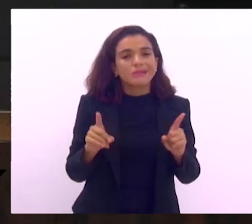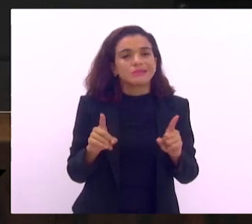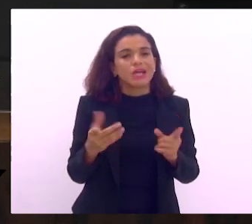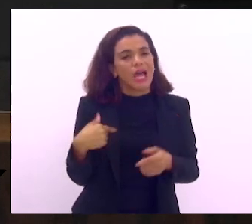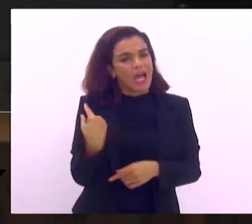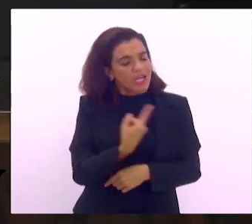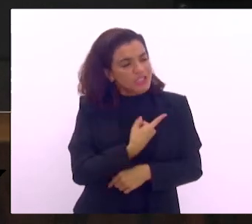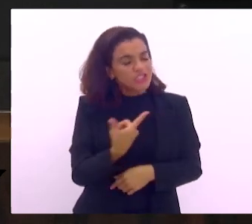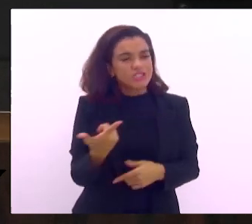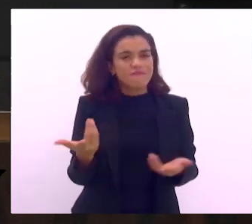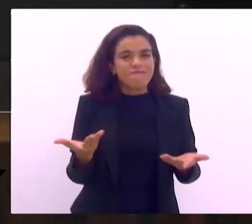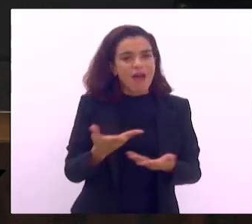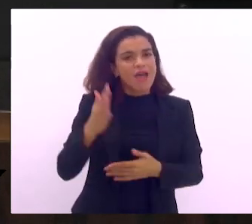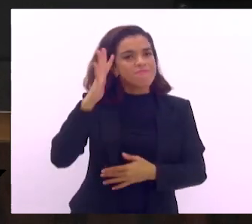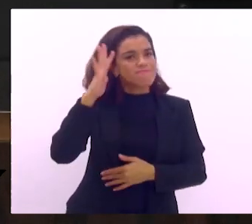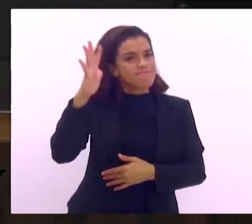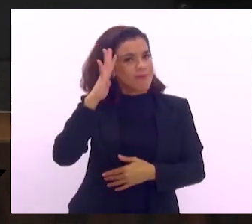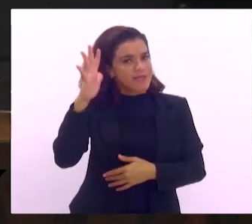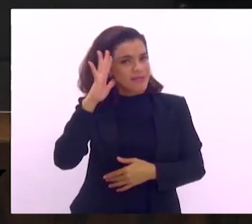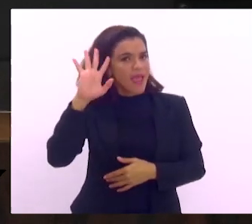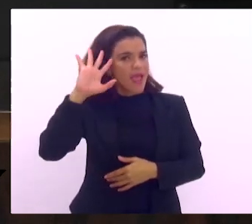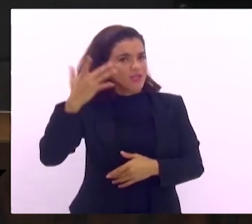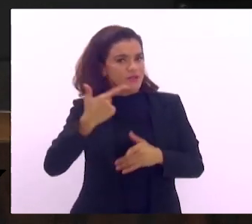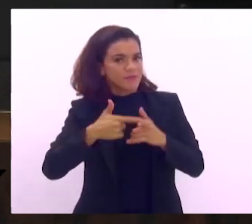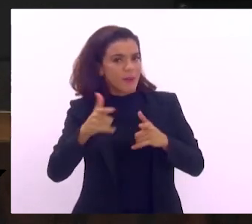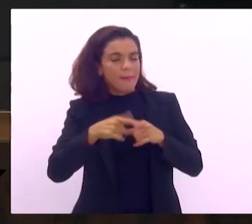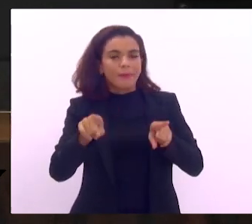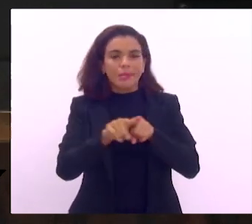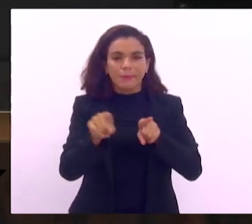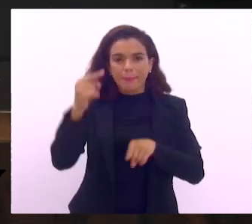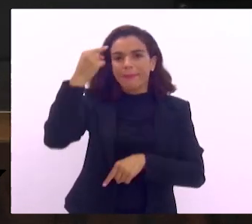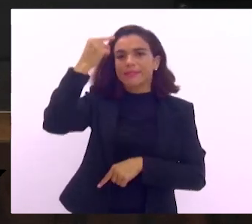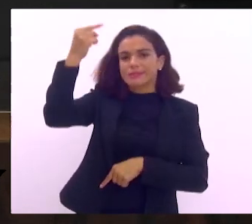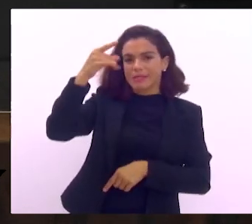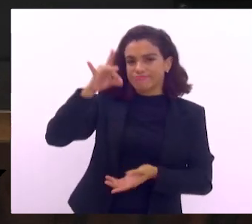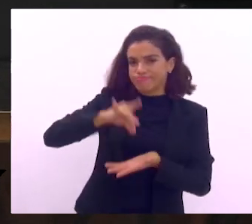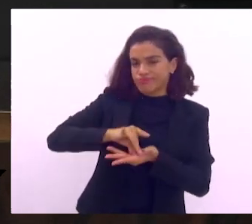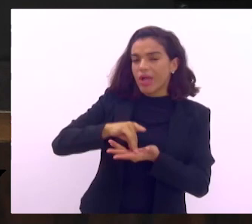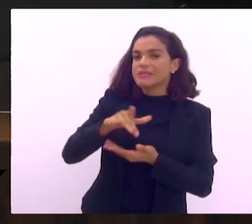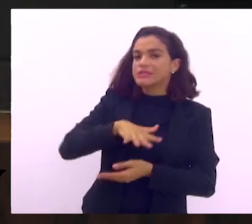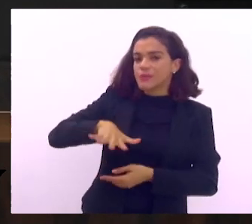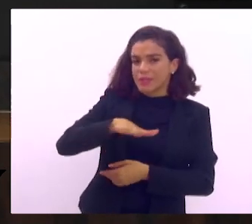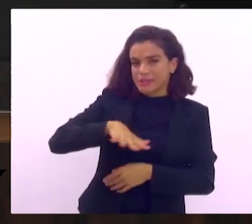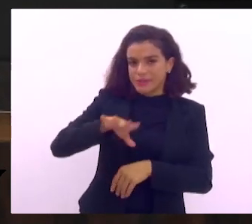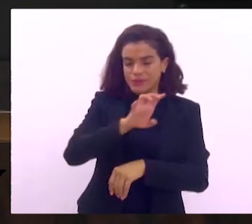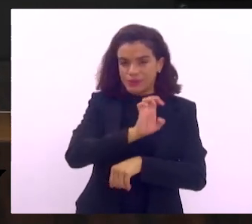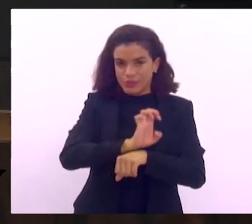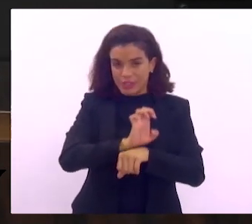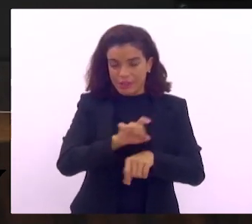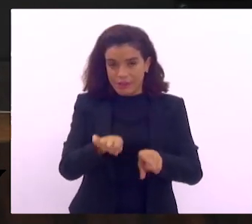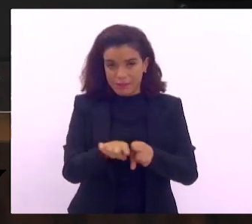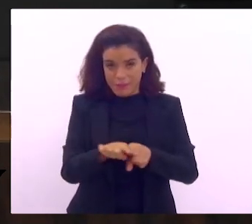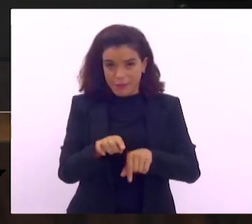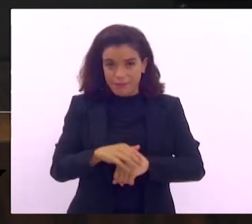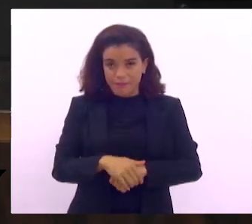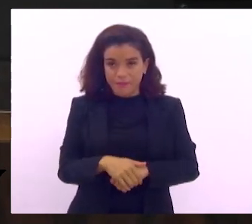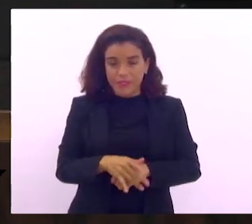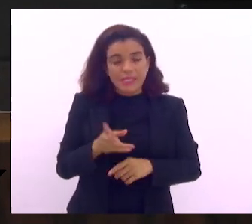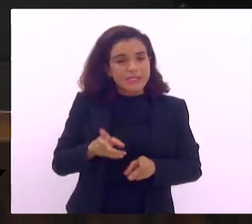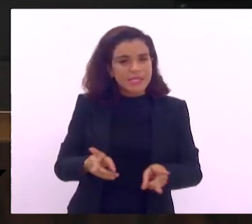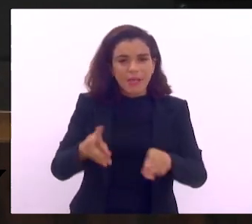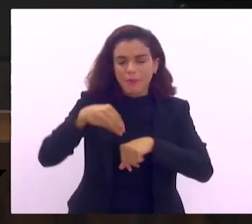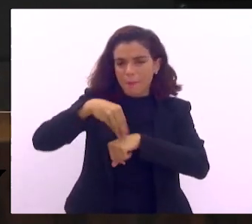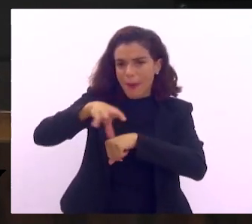solo firme, pisar na realidade. A gente só vai conseguir isso se tiver a união de todos os poderes, e toda hora eu venho citar isso, e foi o que eu